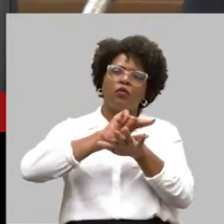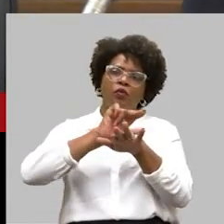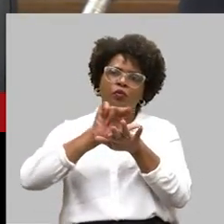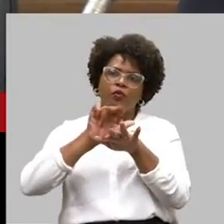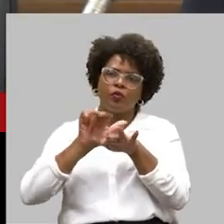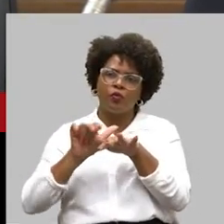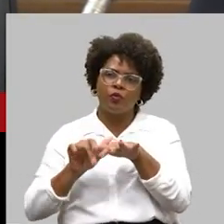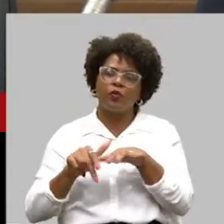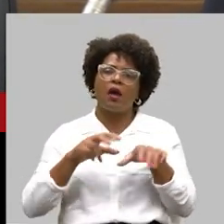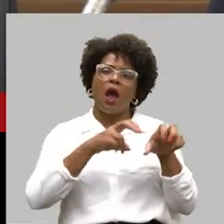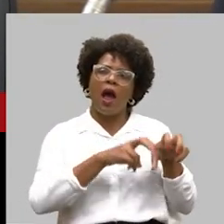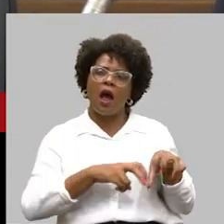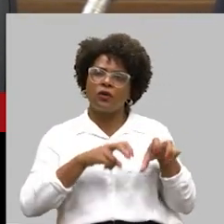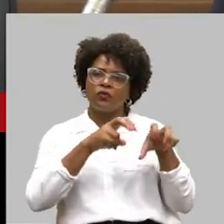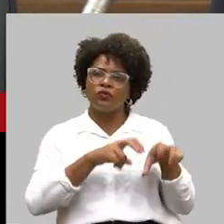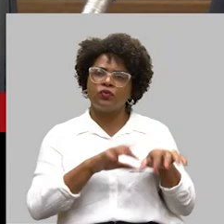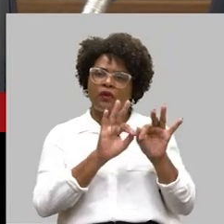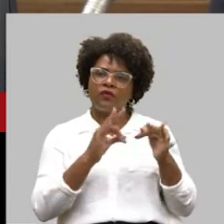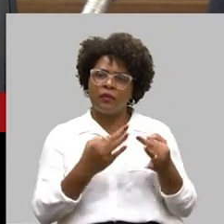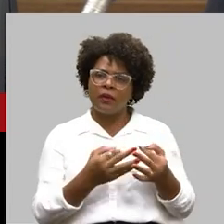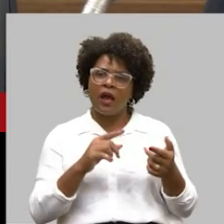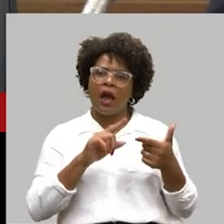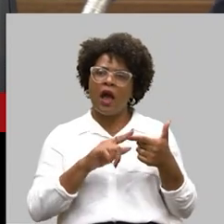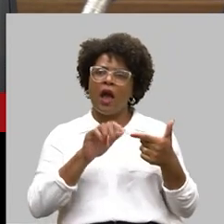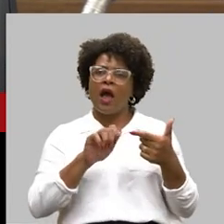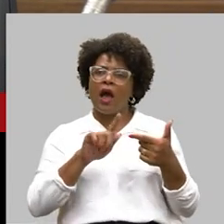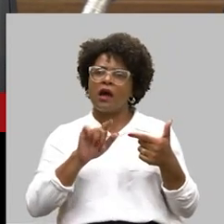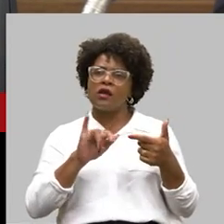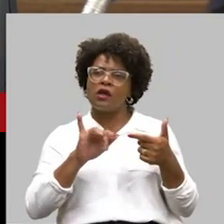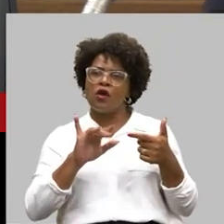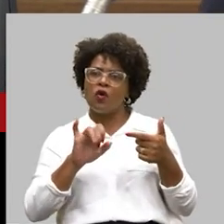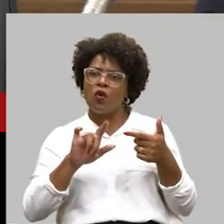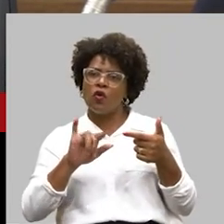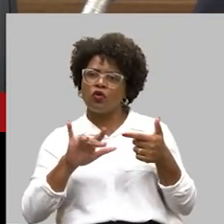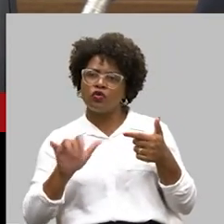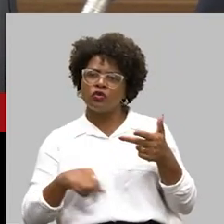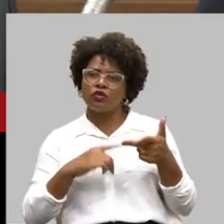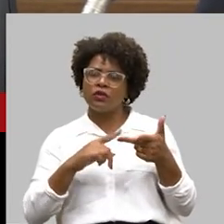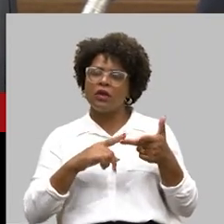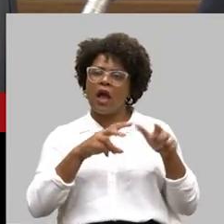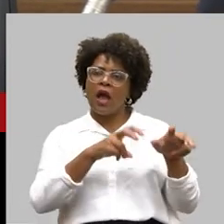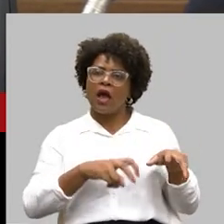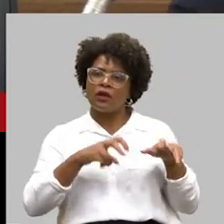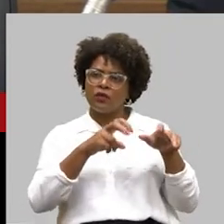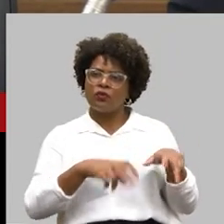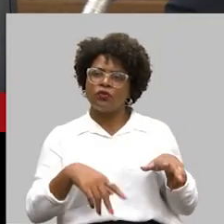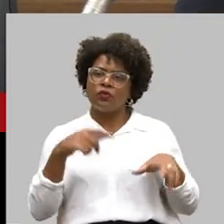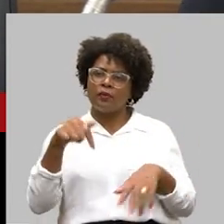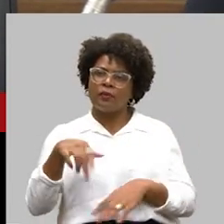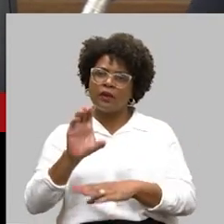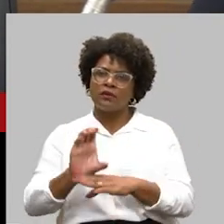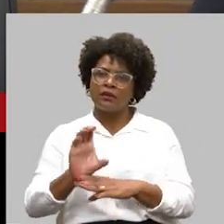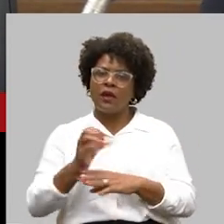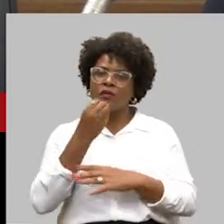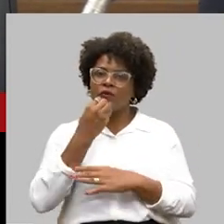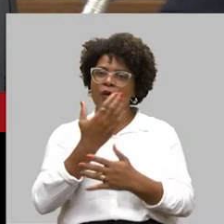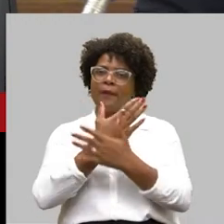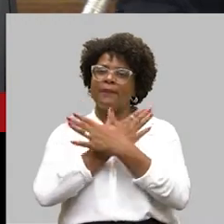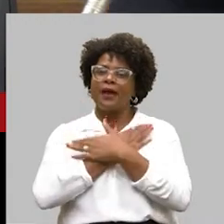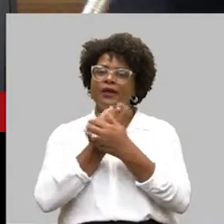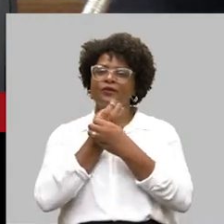da agroecologia da Agricultura camponesa para esse estado um grande abraço uma boa audiência para todos nós e